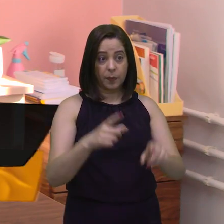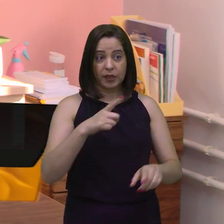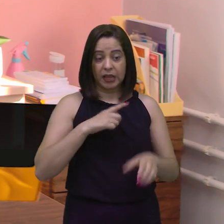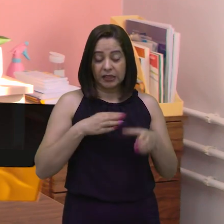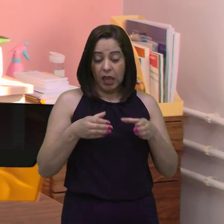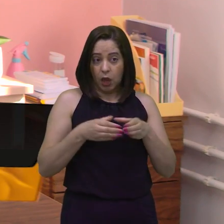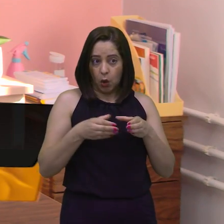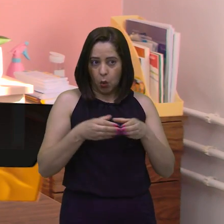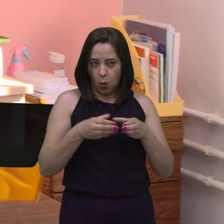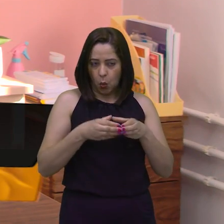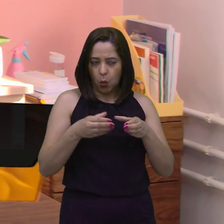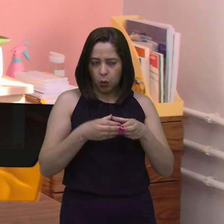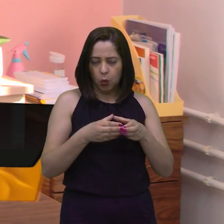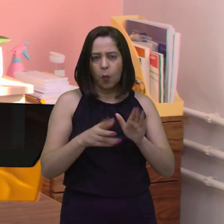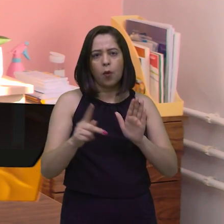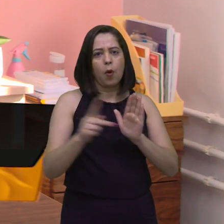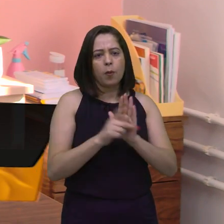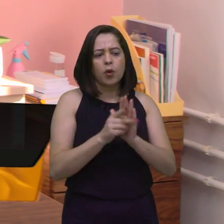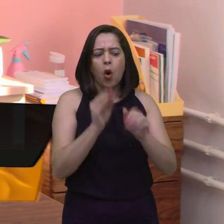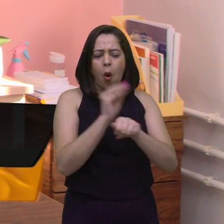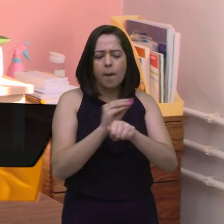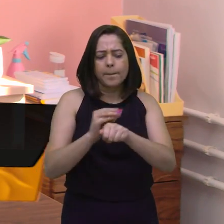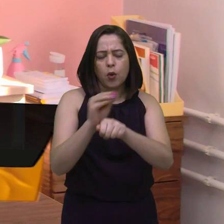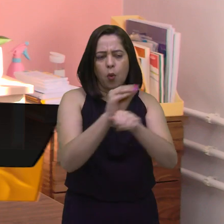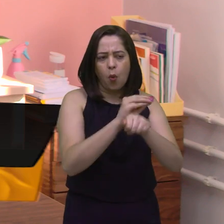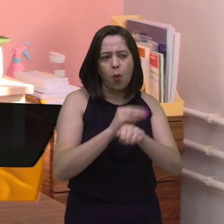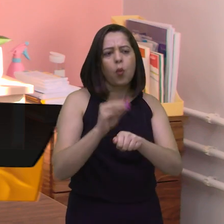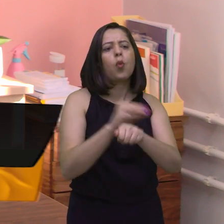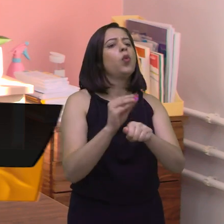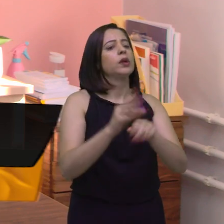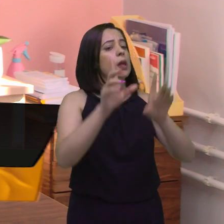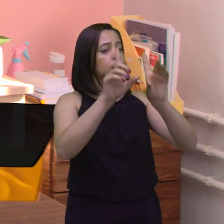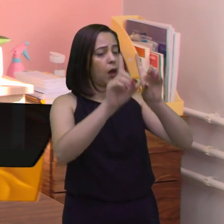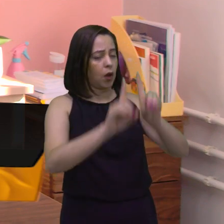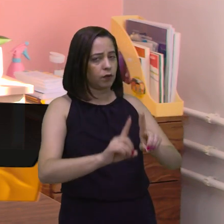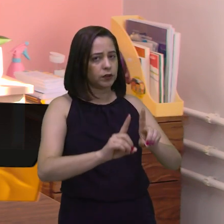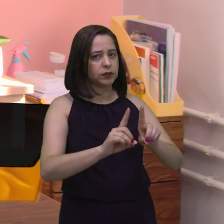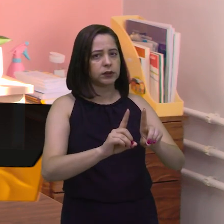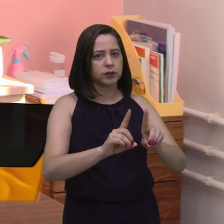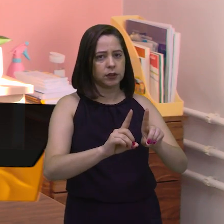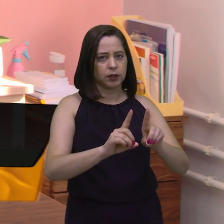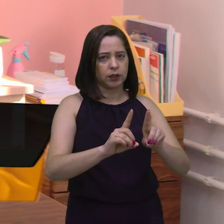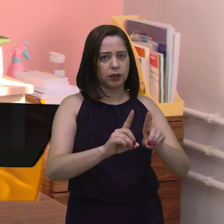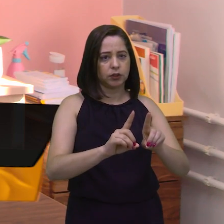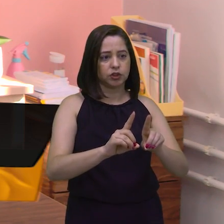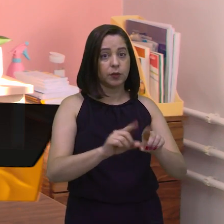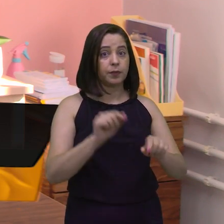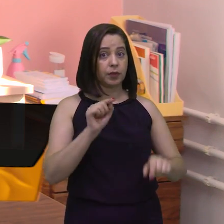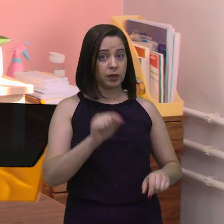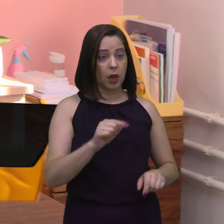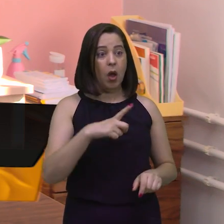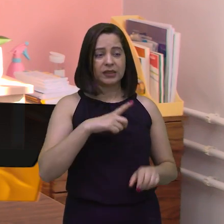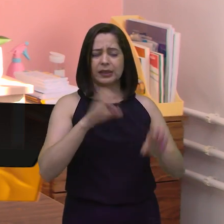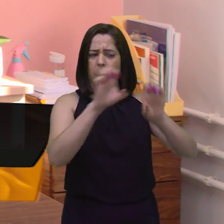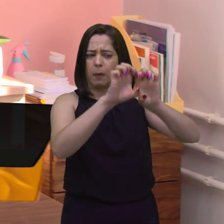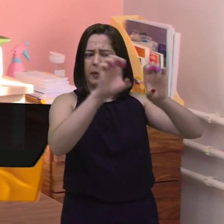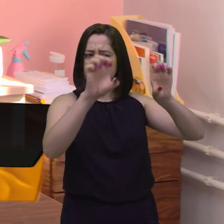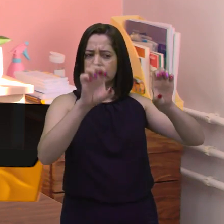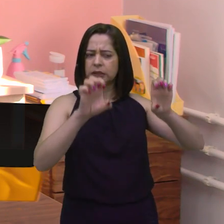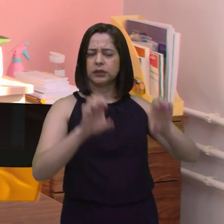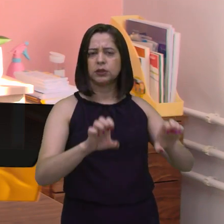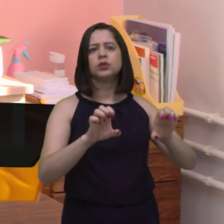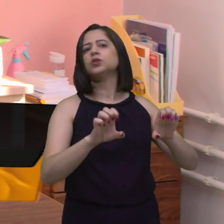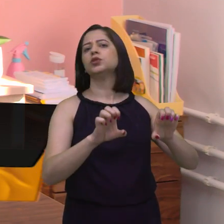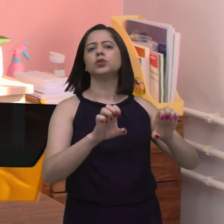do Conselho Municipal da Pessoa com Deficiência, que fica aqui na secretaria, né, e eles têm toda uma